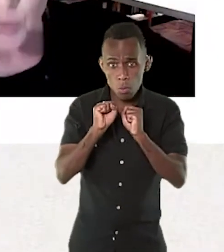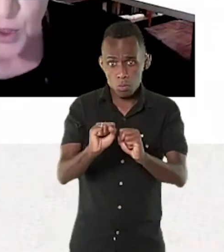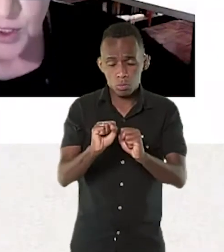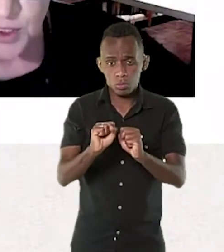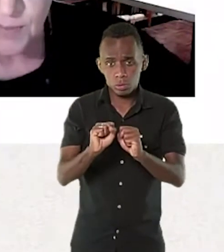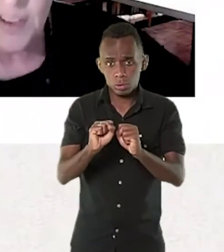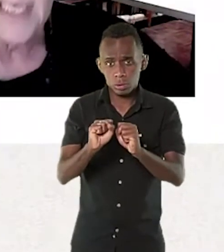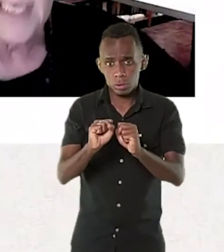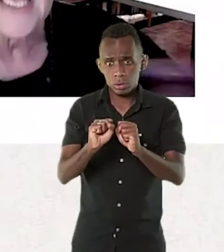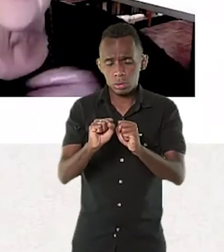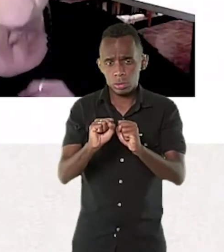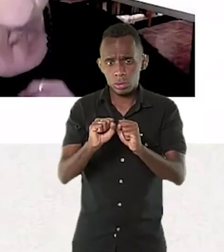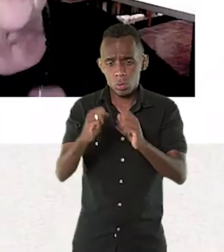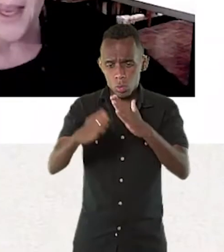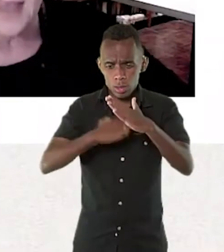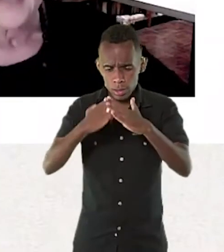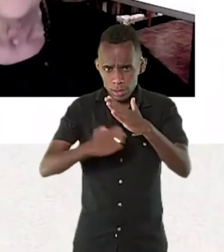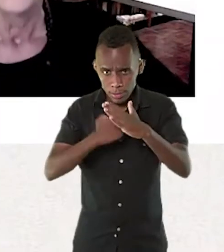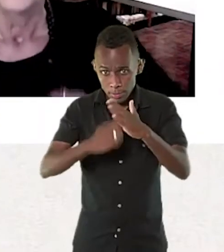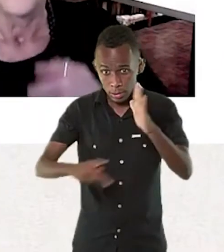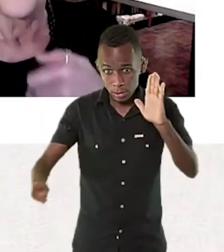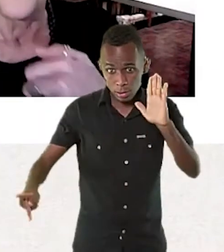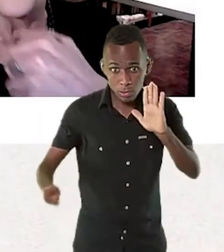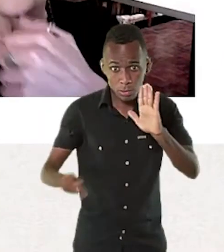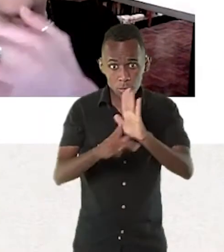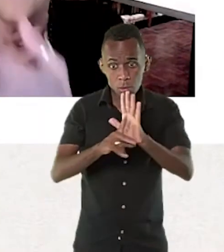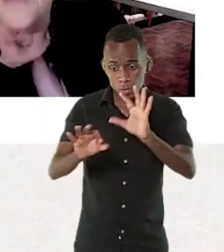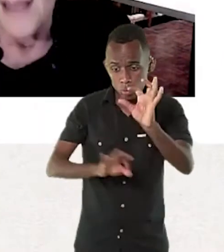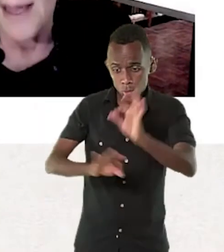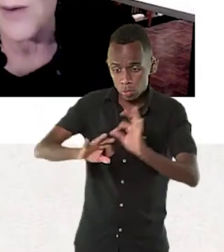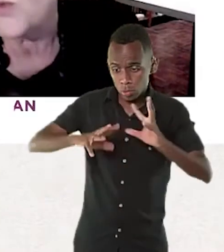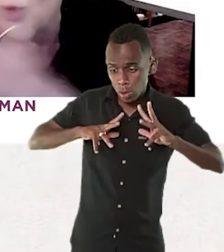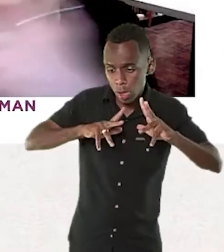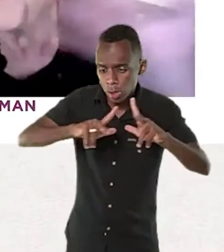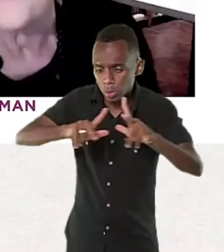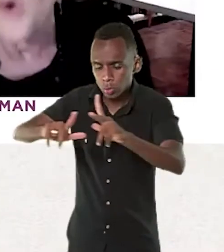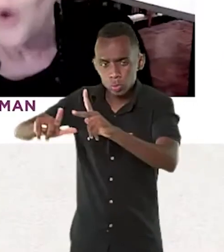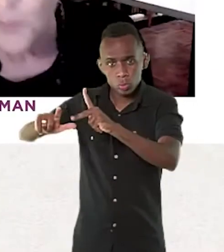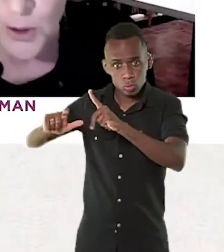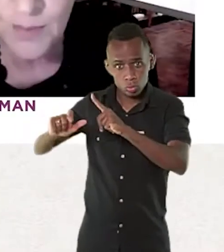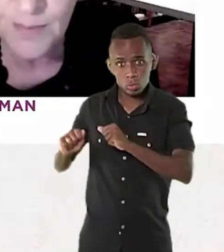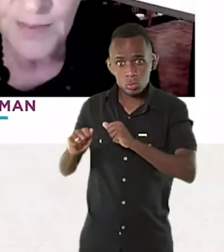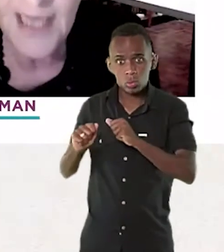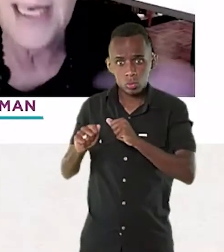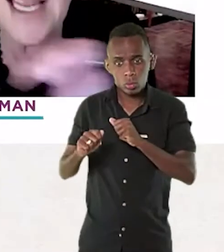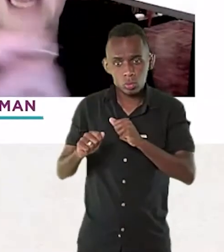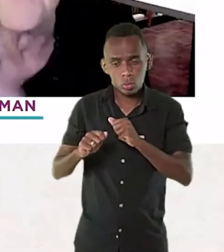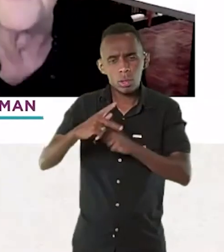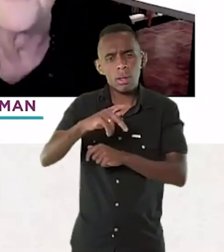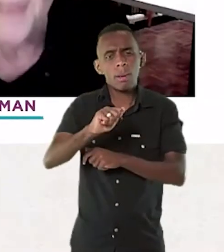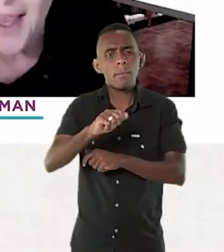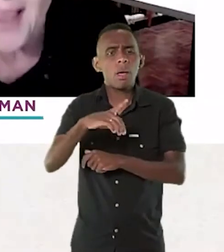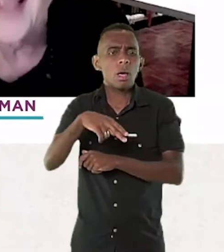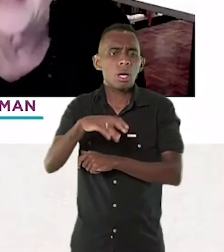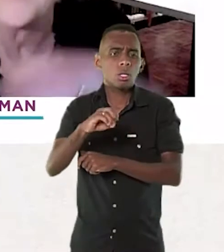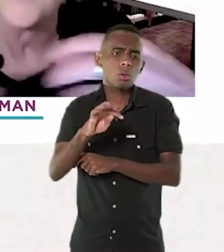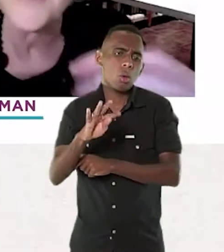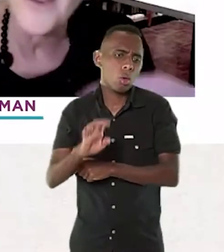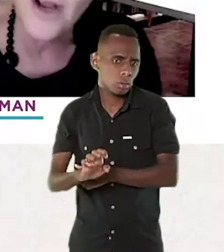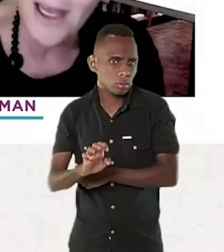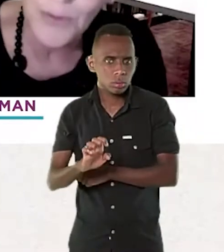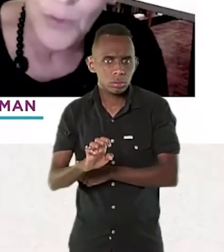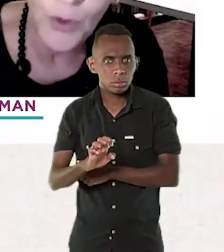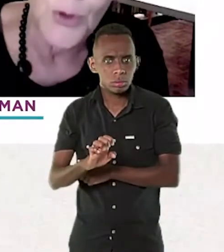controla todos. Distopia. Ninguém vê. É o panóptico. Né? Ninguém